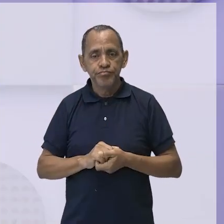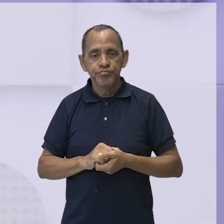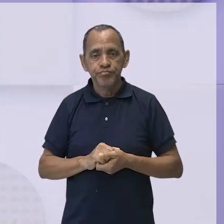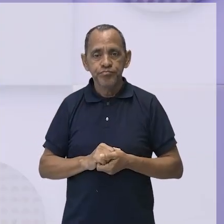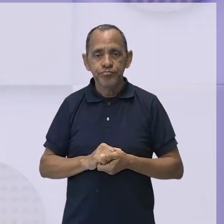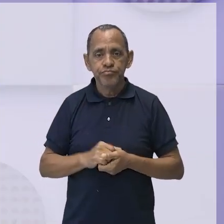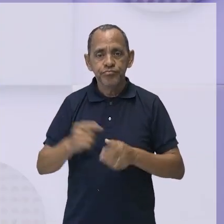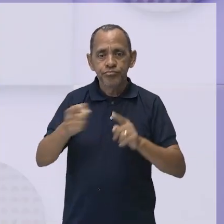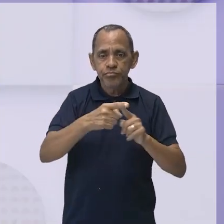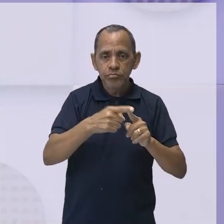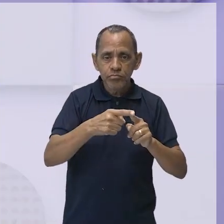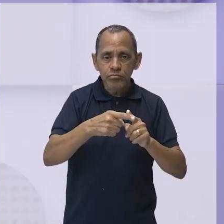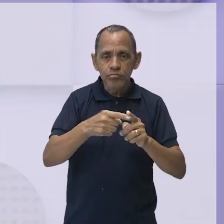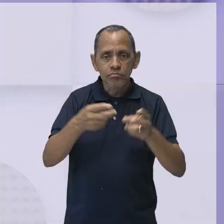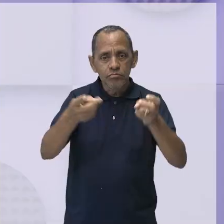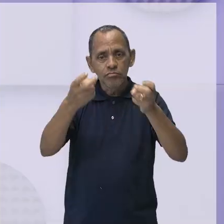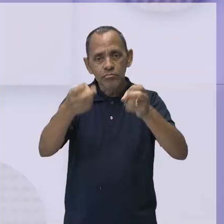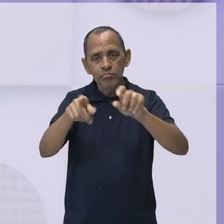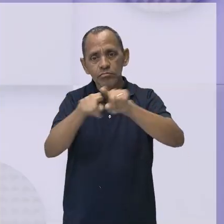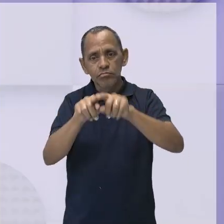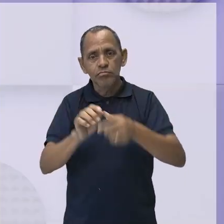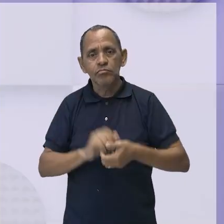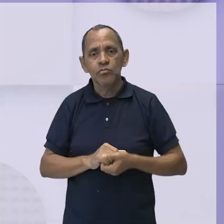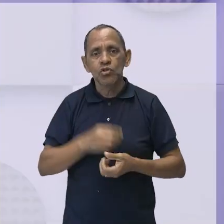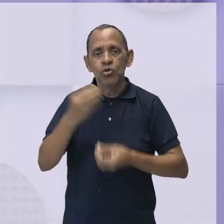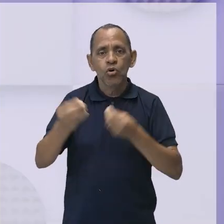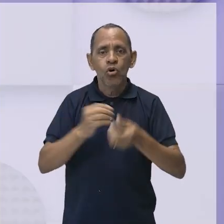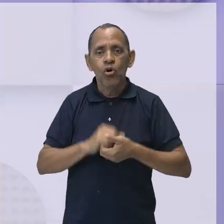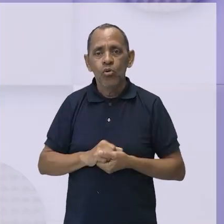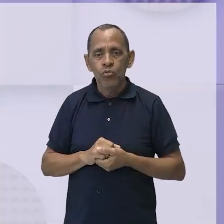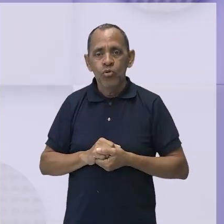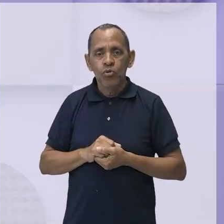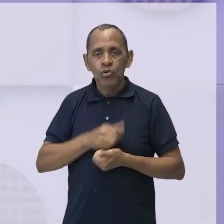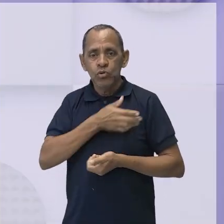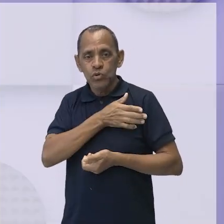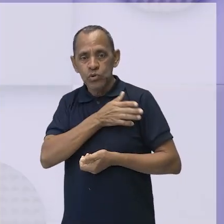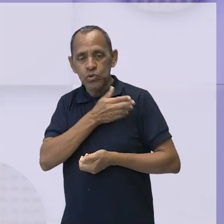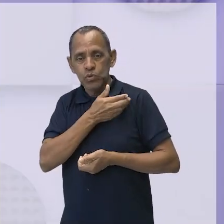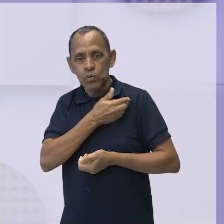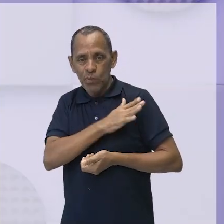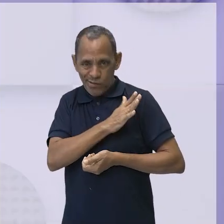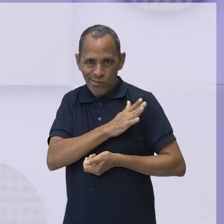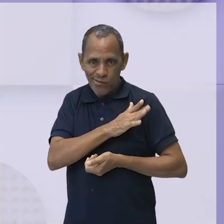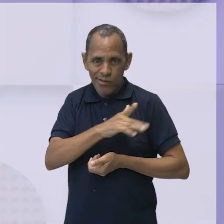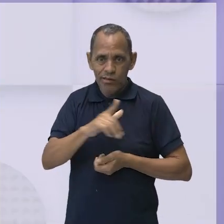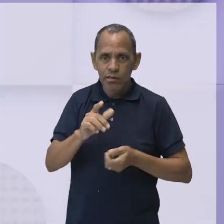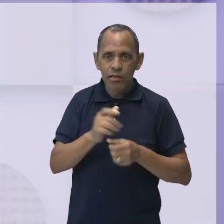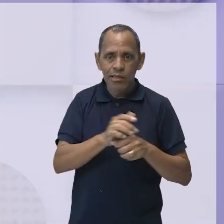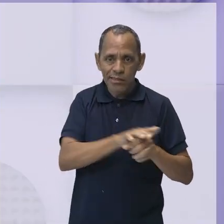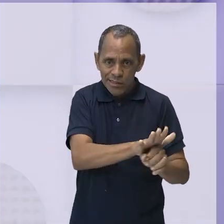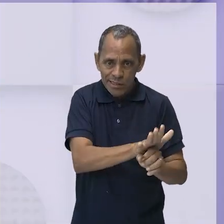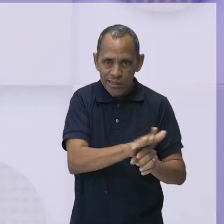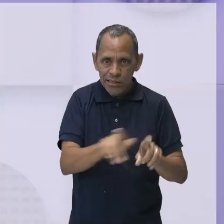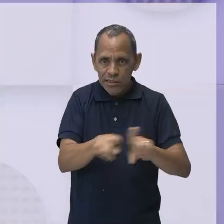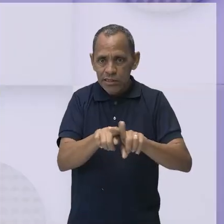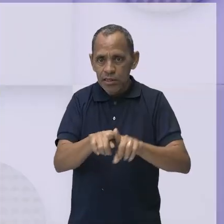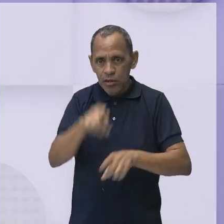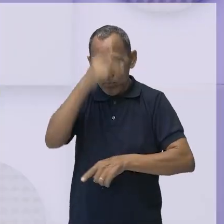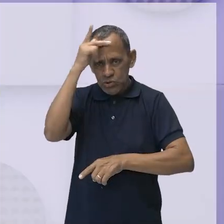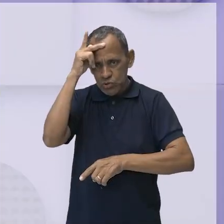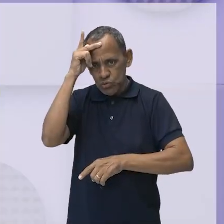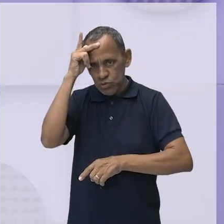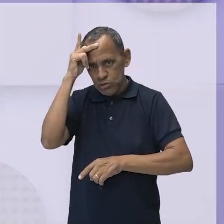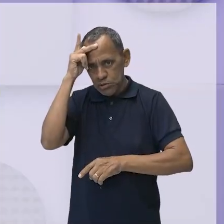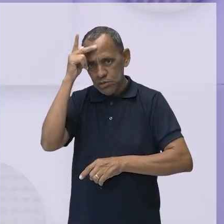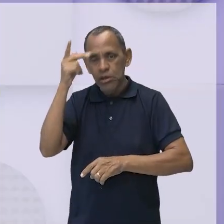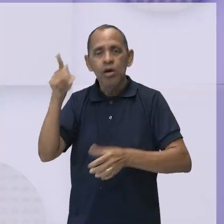tipo de olhar serviu para discriminar tanto indígenas quanto as religiões de matriz africana. Isso a gente vai ver isso